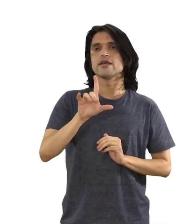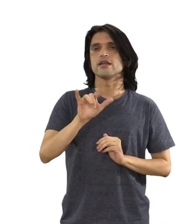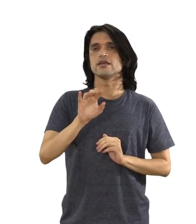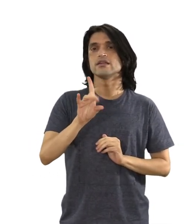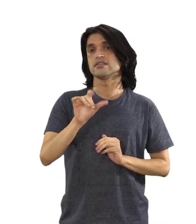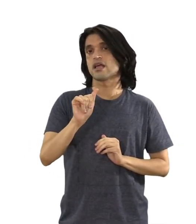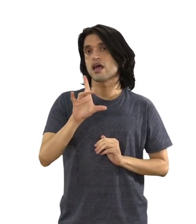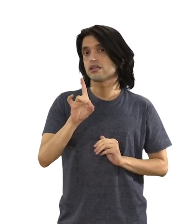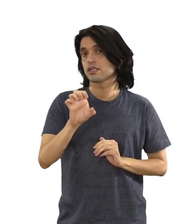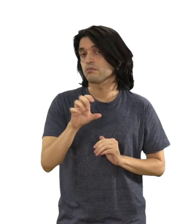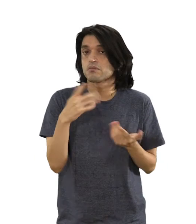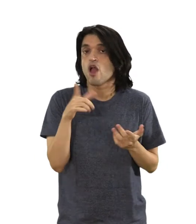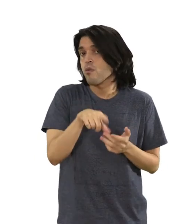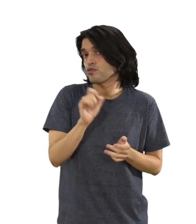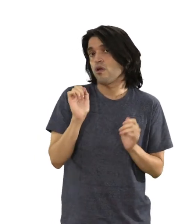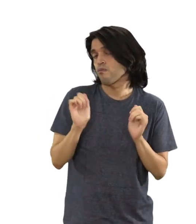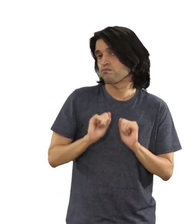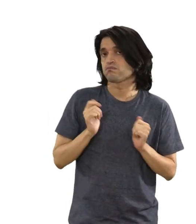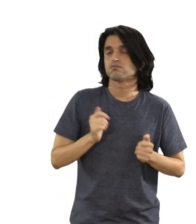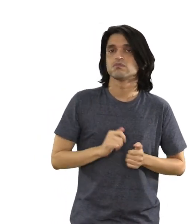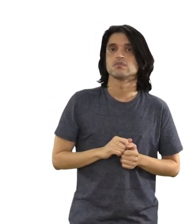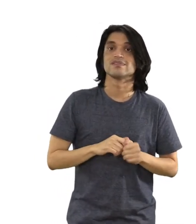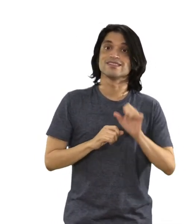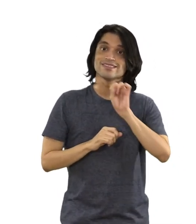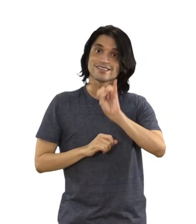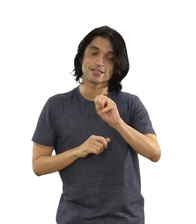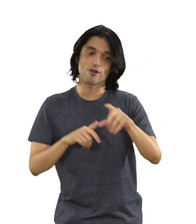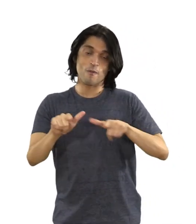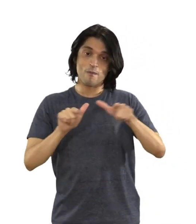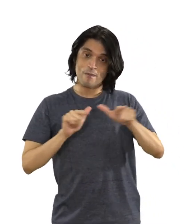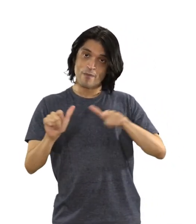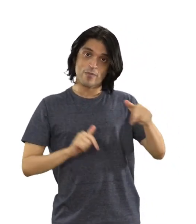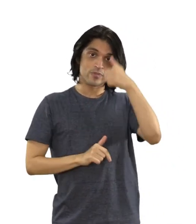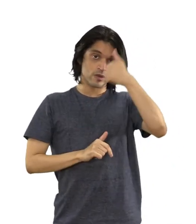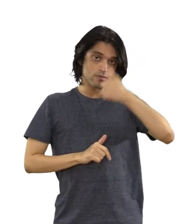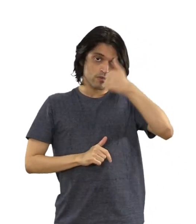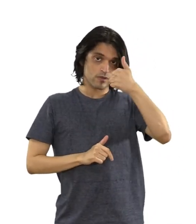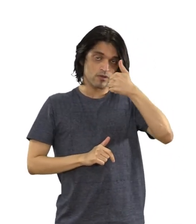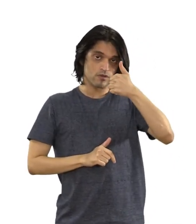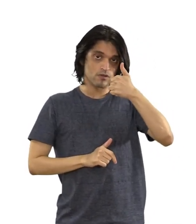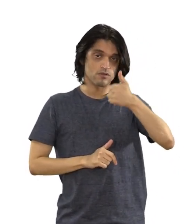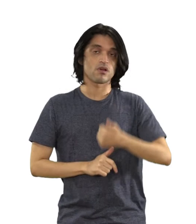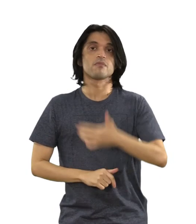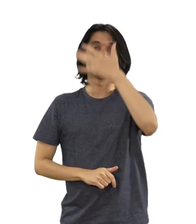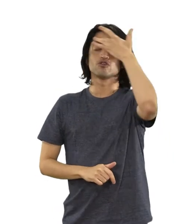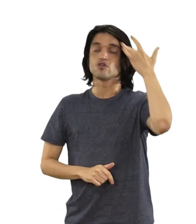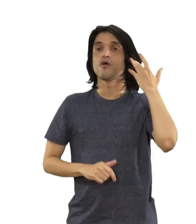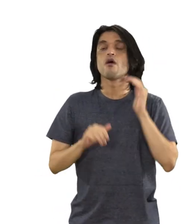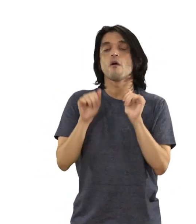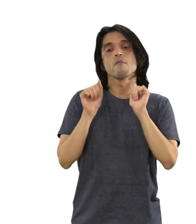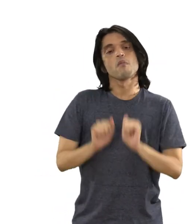Optativo: caso seja o primeiro emprego, o candidato pode substituir os